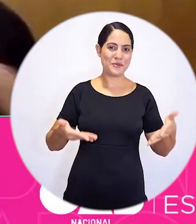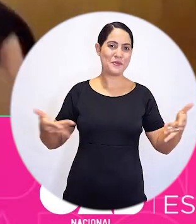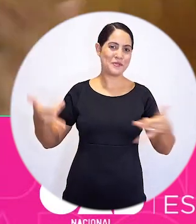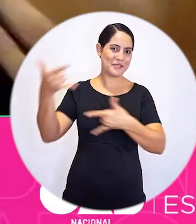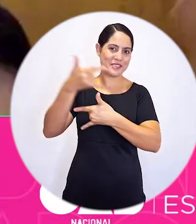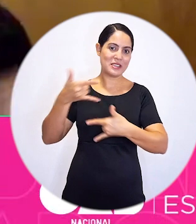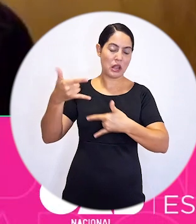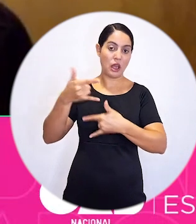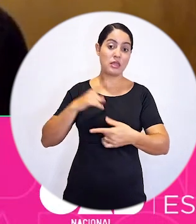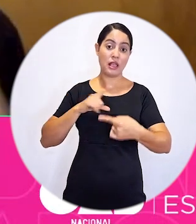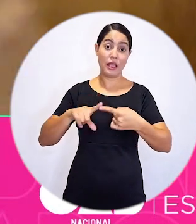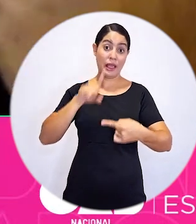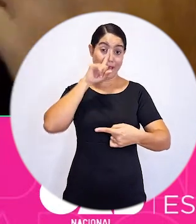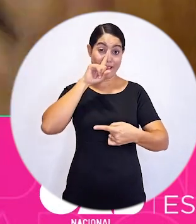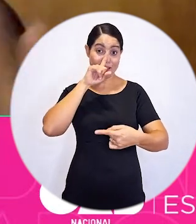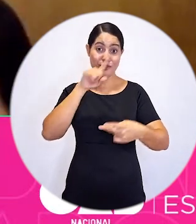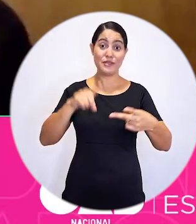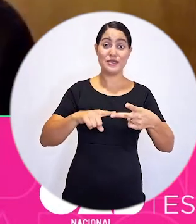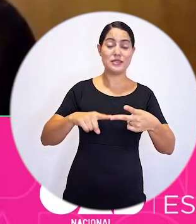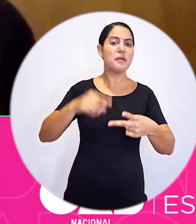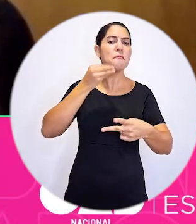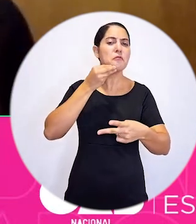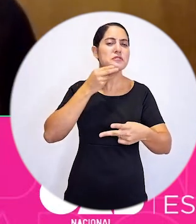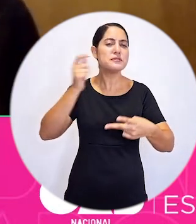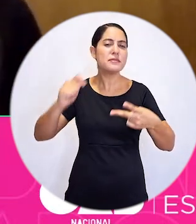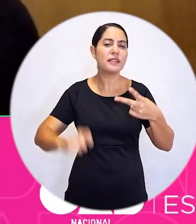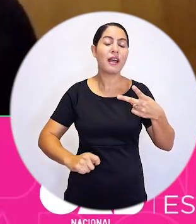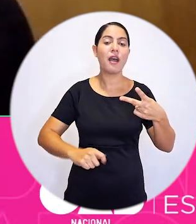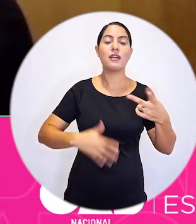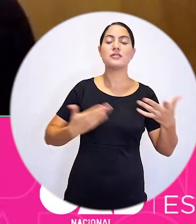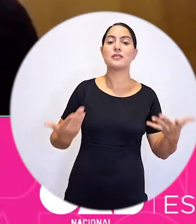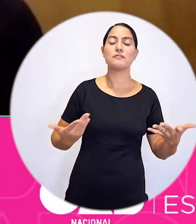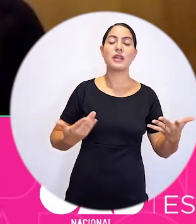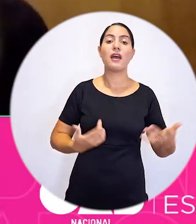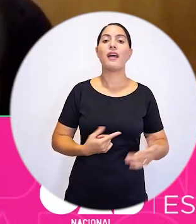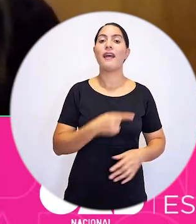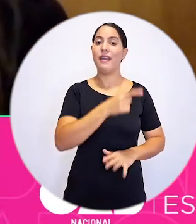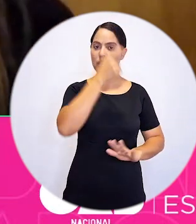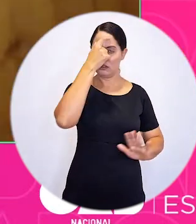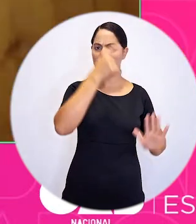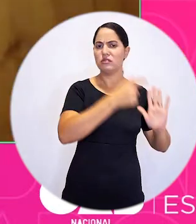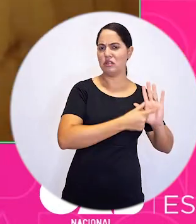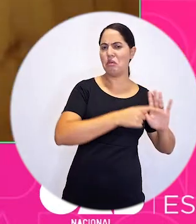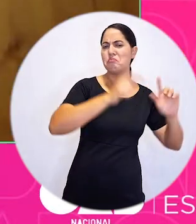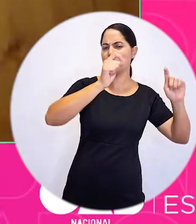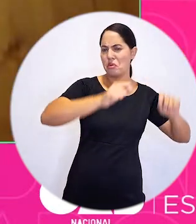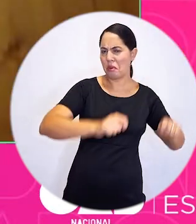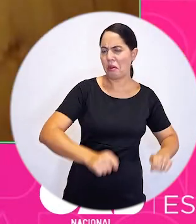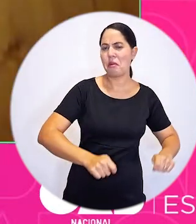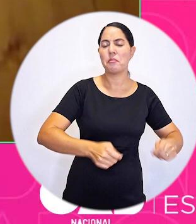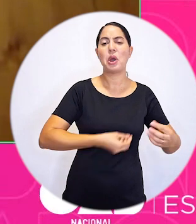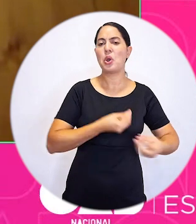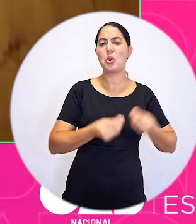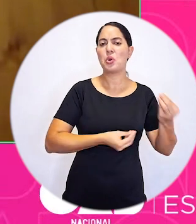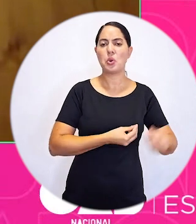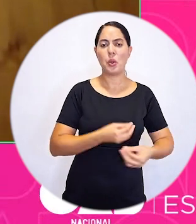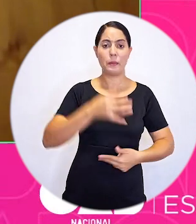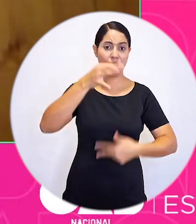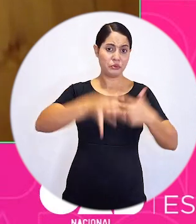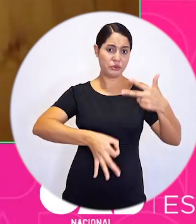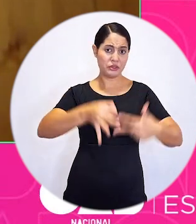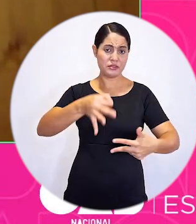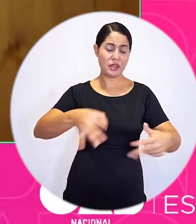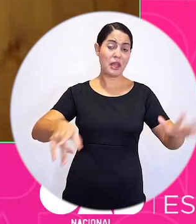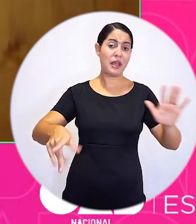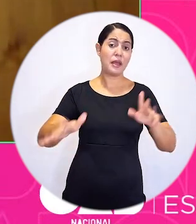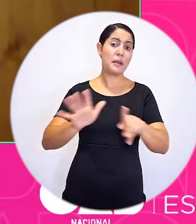nome da nossa live hoje, né, riscos e possibilidades. Então, ela traz muitas possibilidades, de fato, tanto para o Poder Judiciário quanto